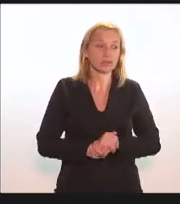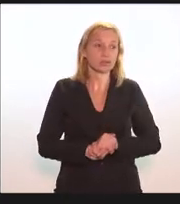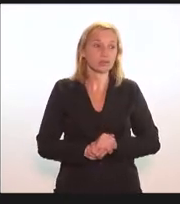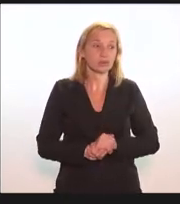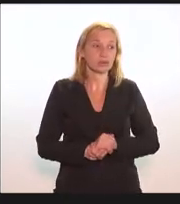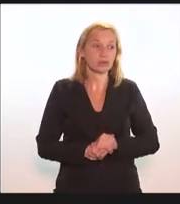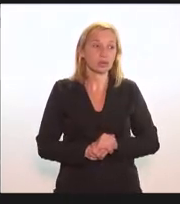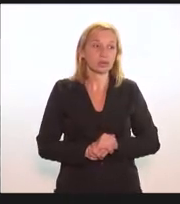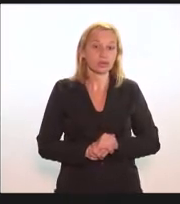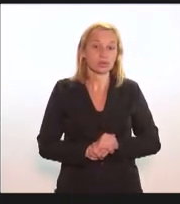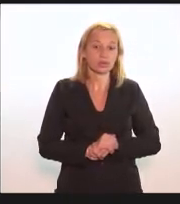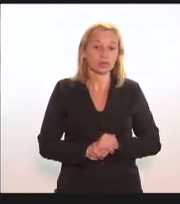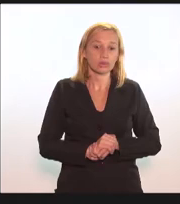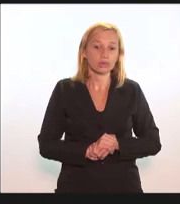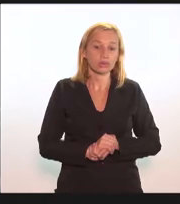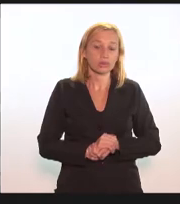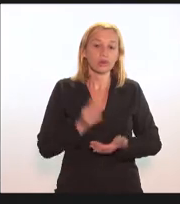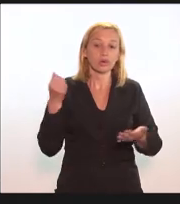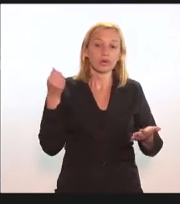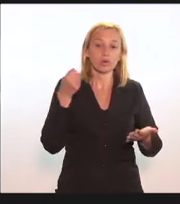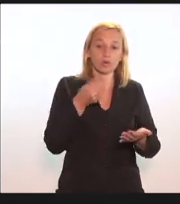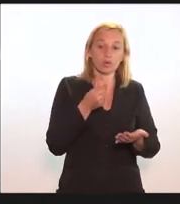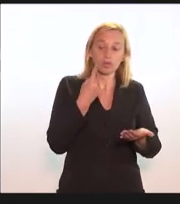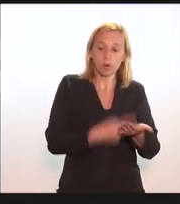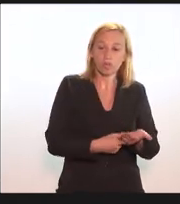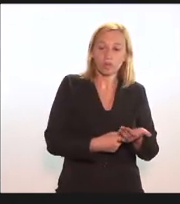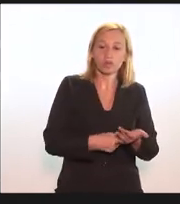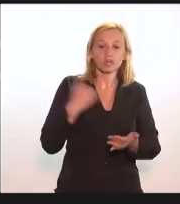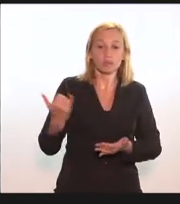compromissos importantes nas áreas mais